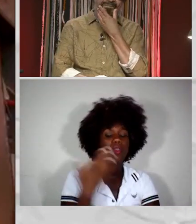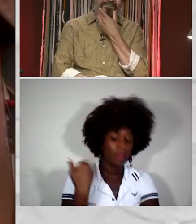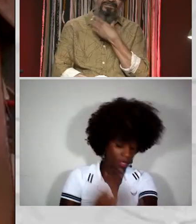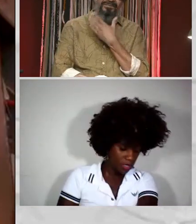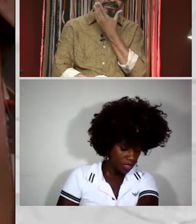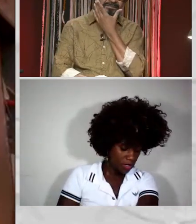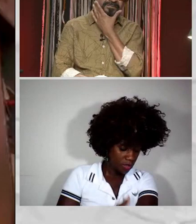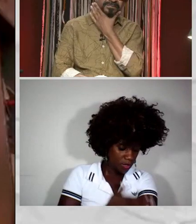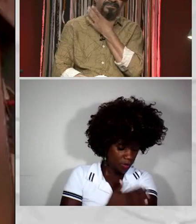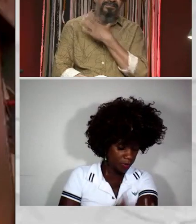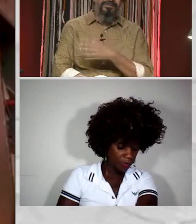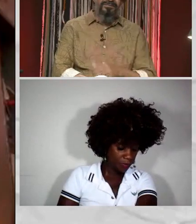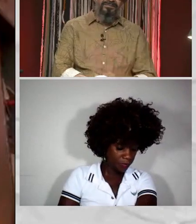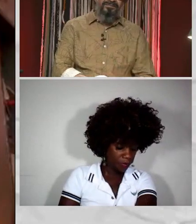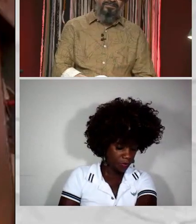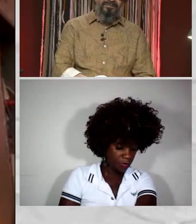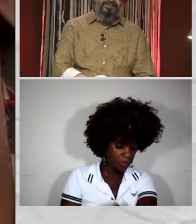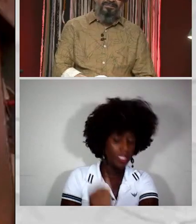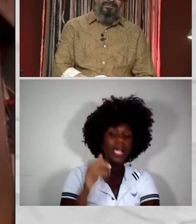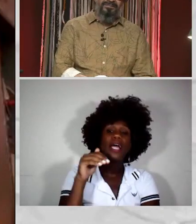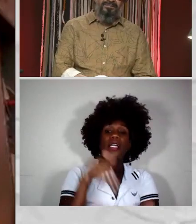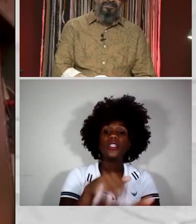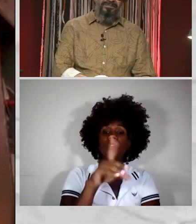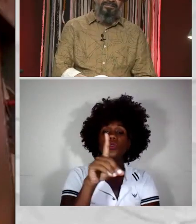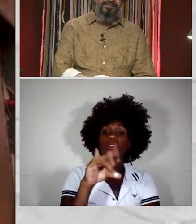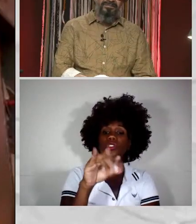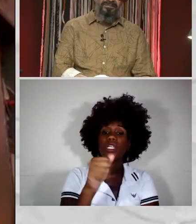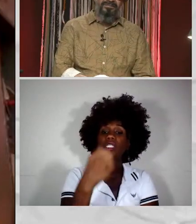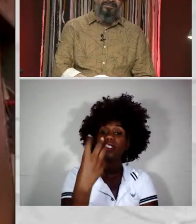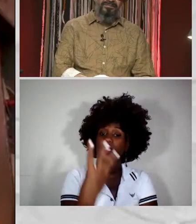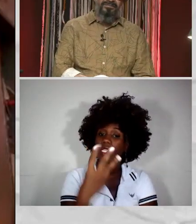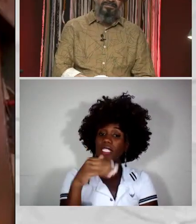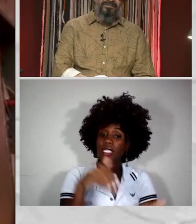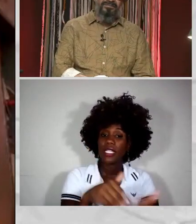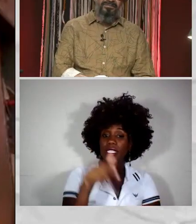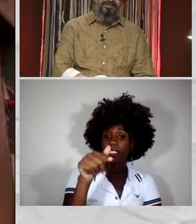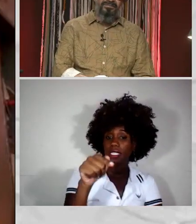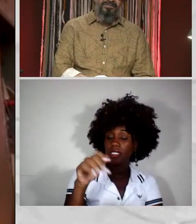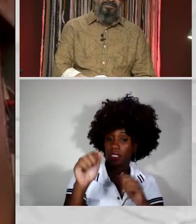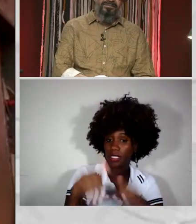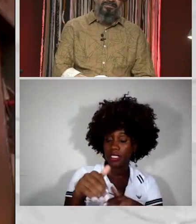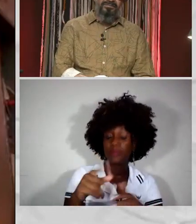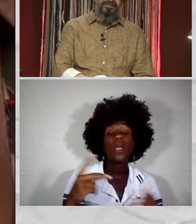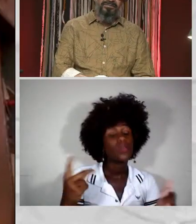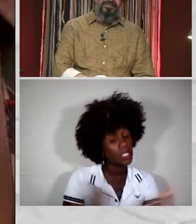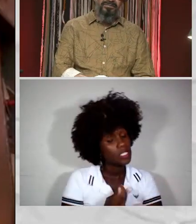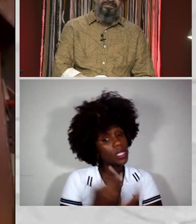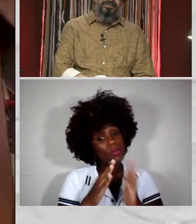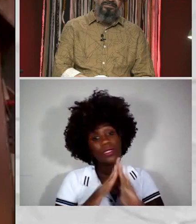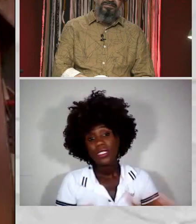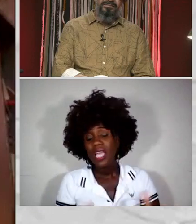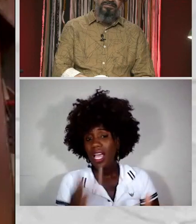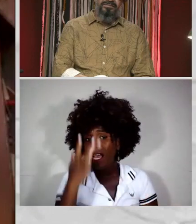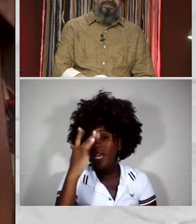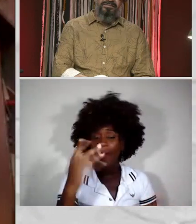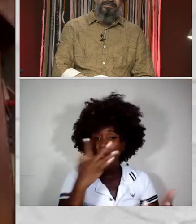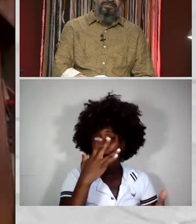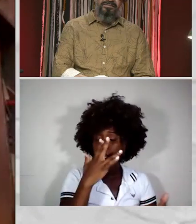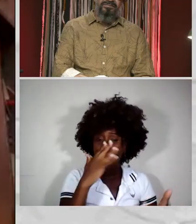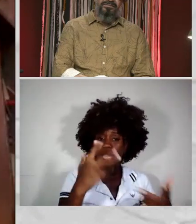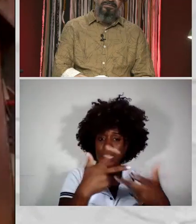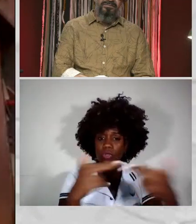havia previsto, de 3 a 7 de setembro, a gente não deixou de fazer, porque as coisas estão desacontecendo nesse